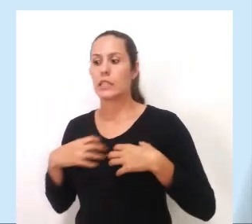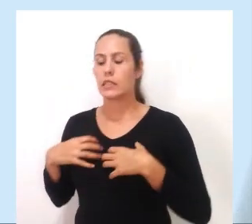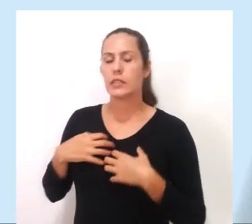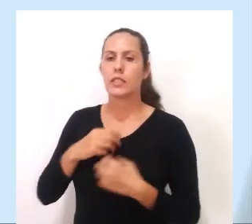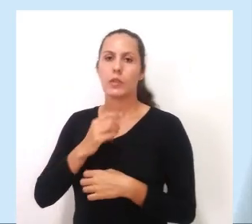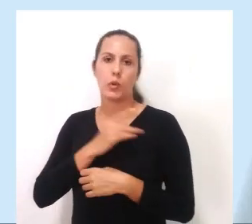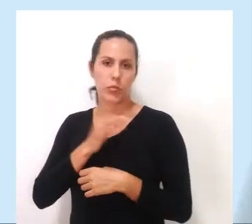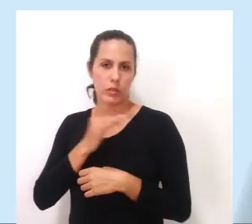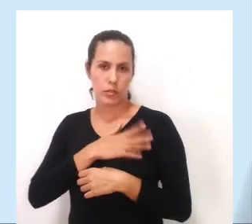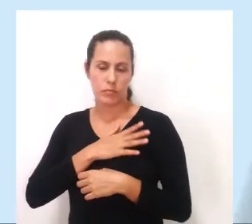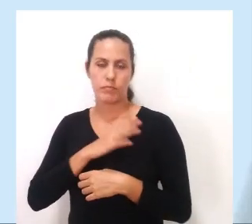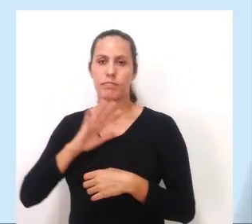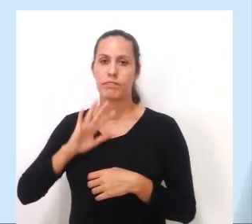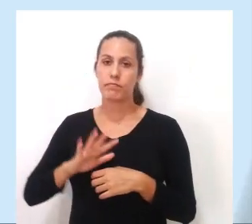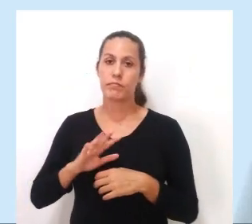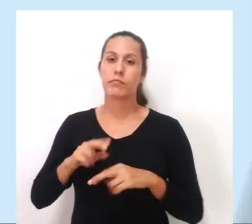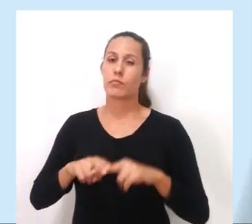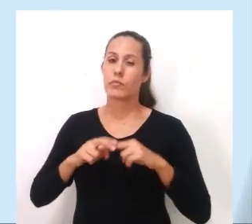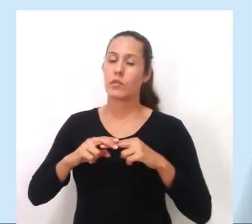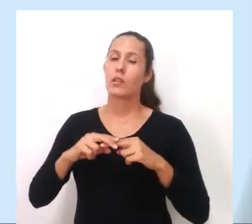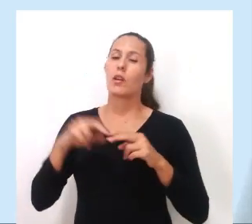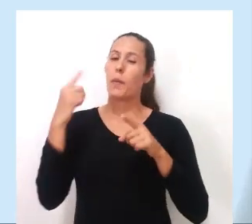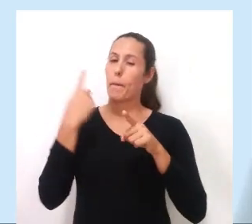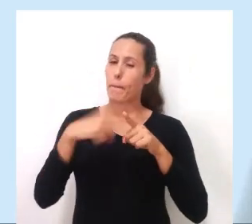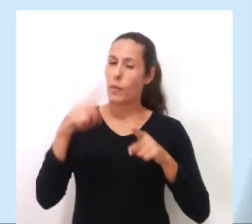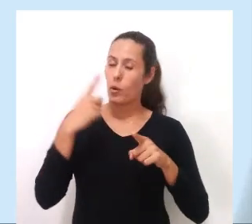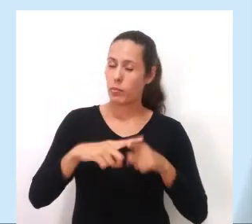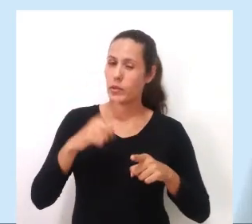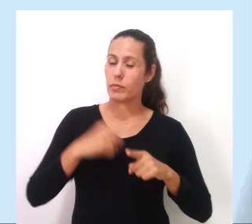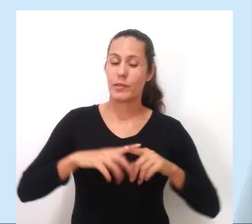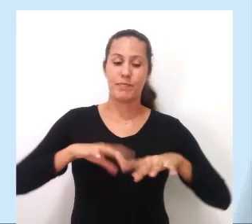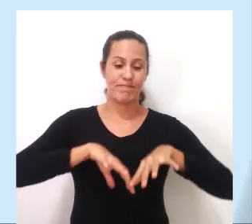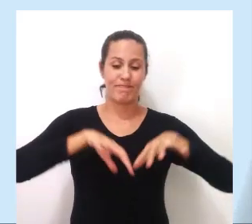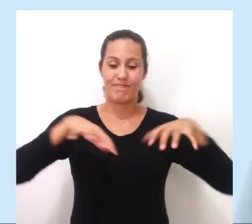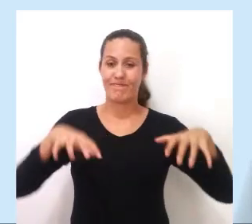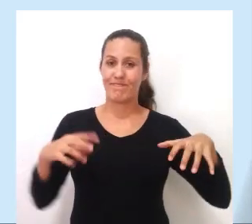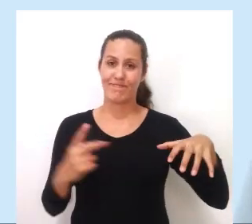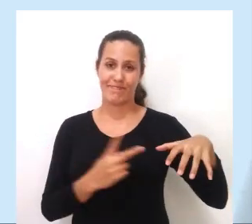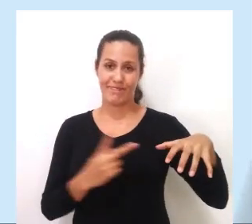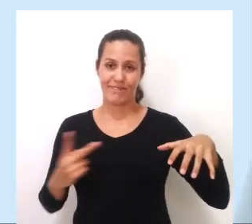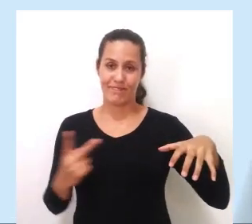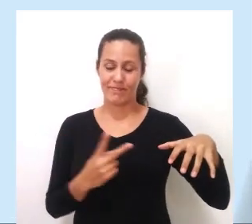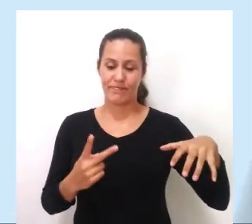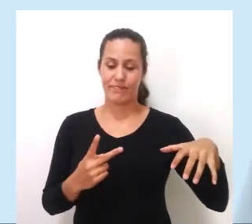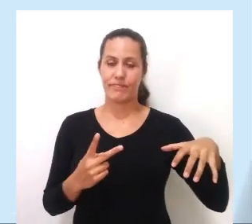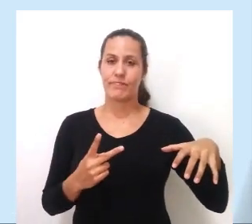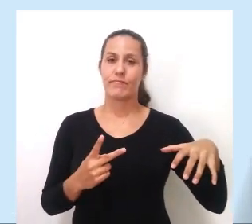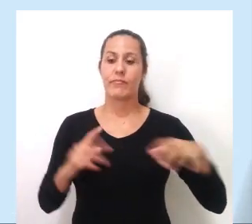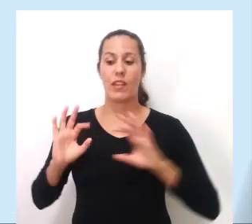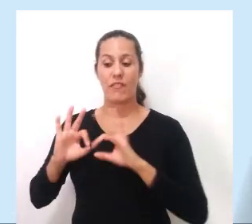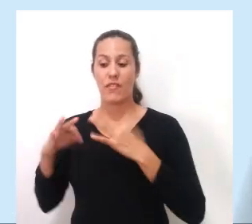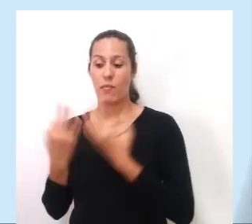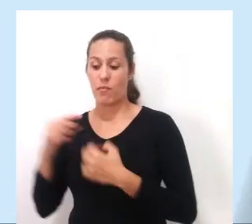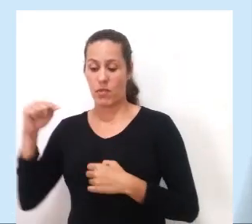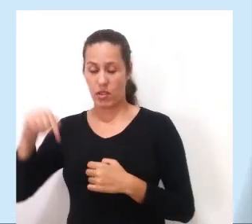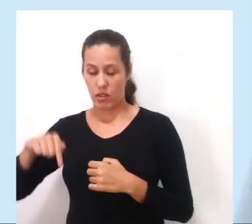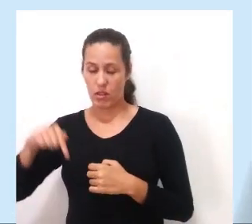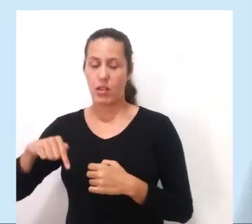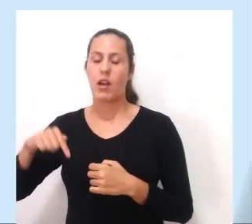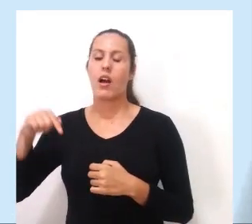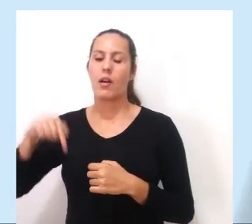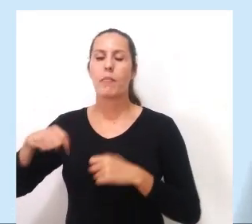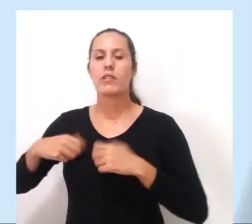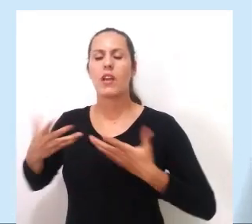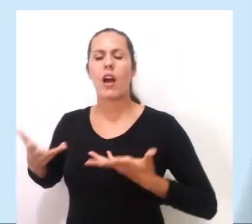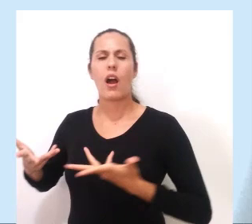então a adolescente ela fica com medo. Por isso que existe essa questão dos fatores familiares, a família